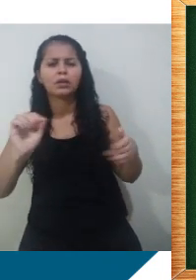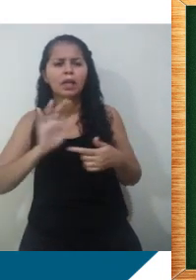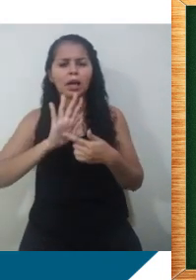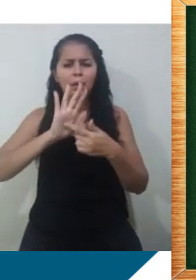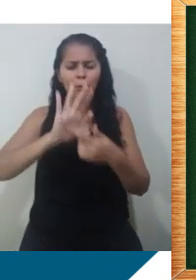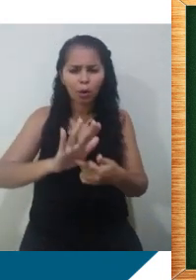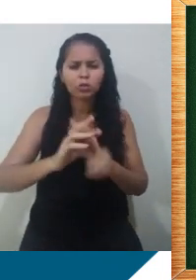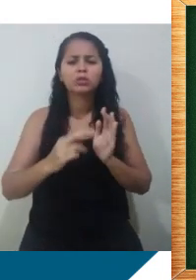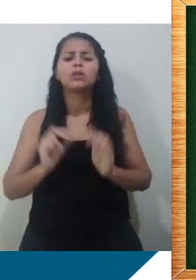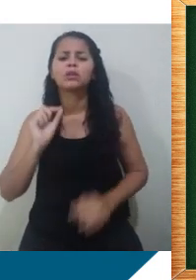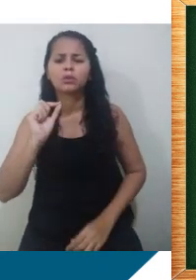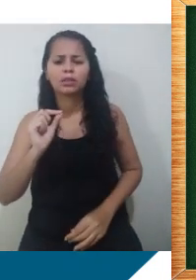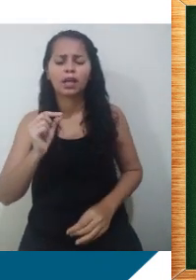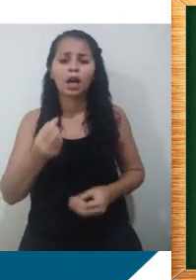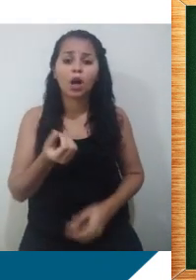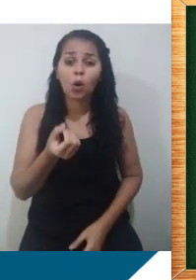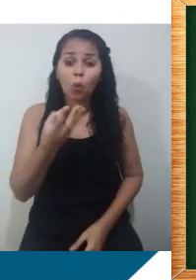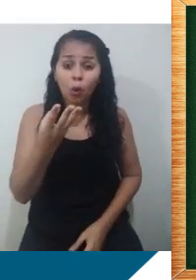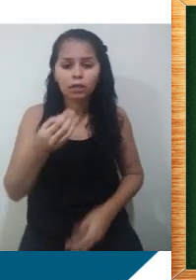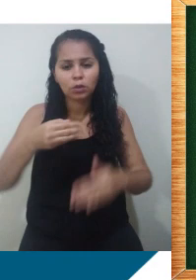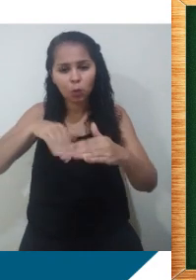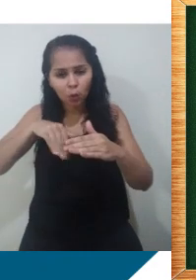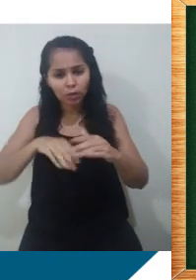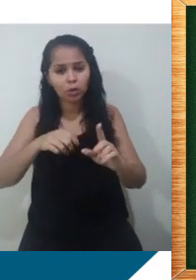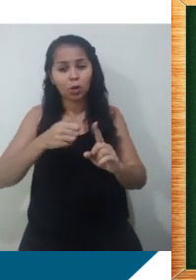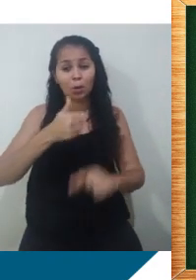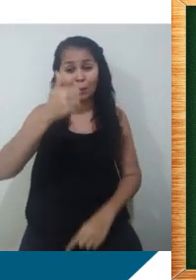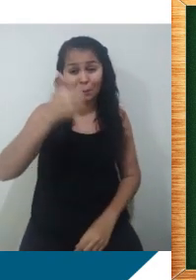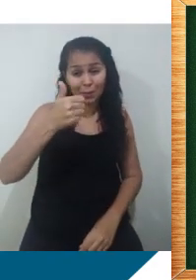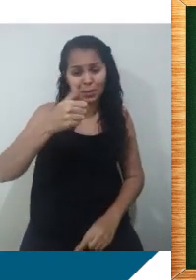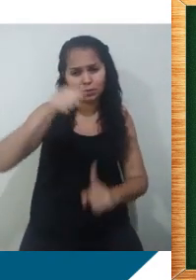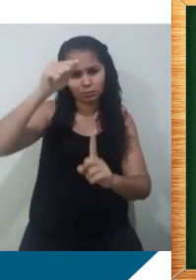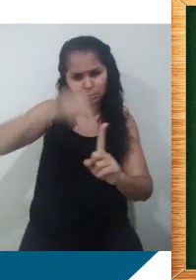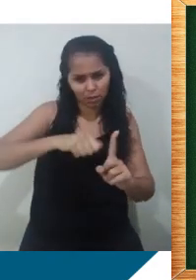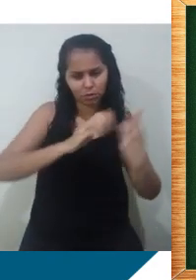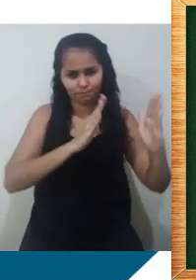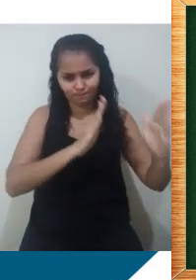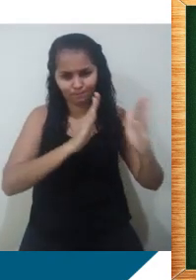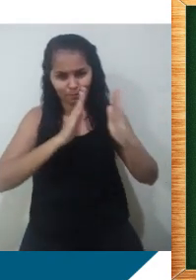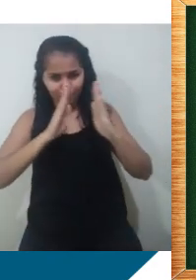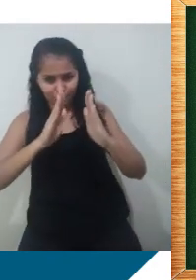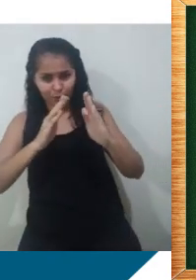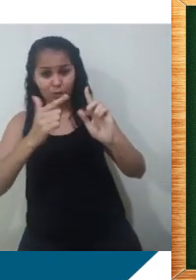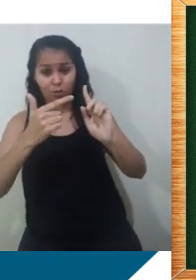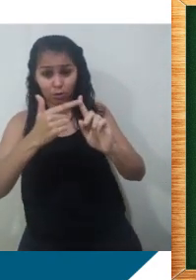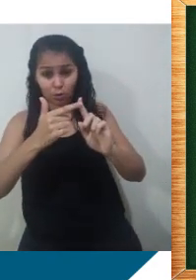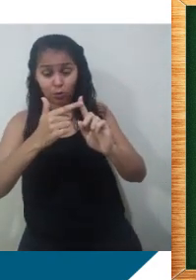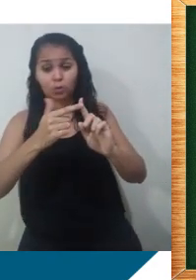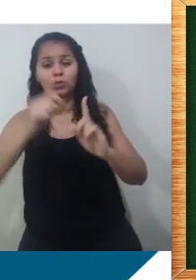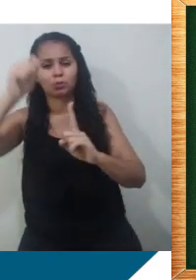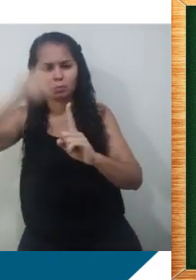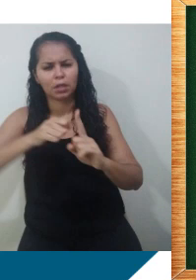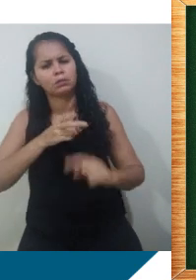de quanto Joãozinho guardou a cada mês, onde o primeiro termo representa o primeiro mês, o segundo mês, e